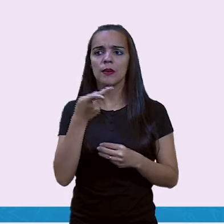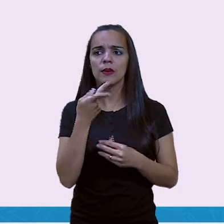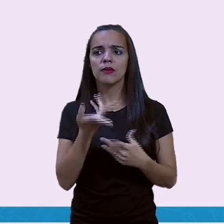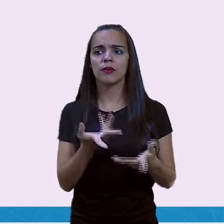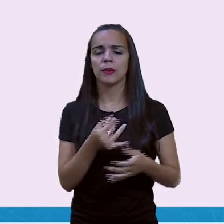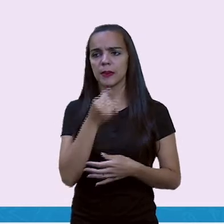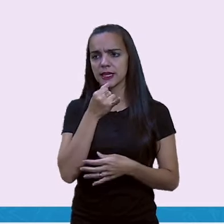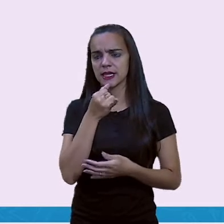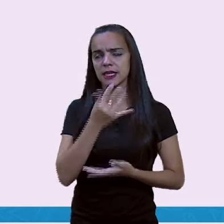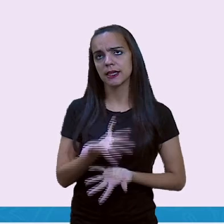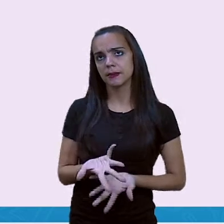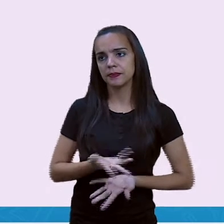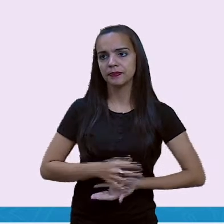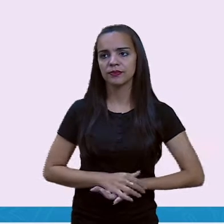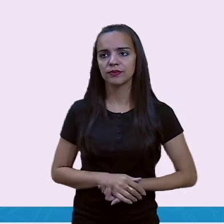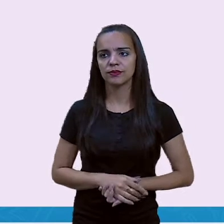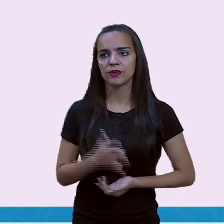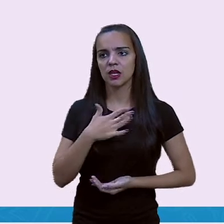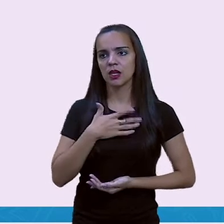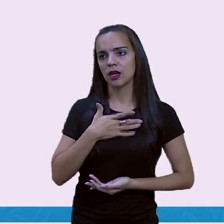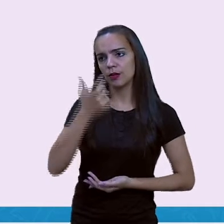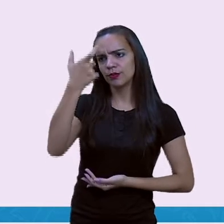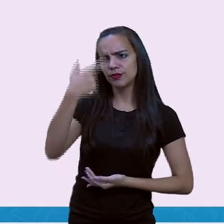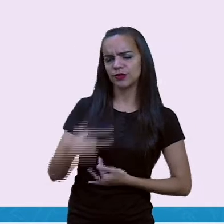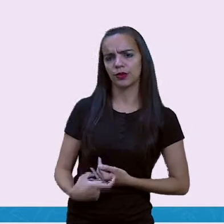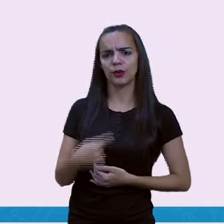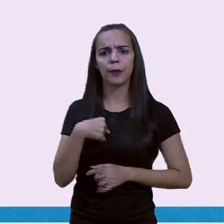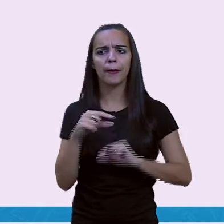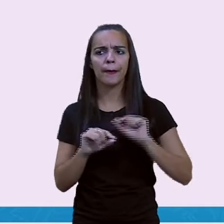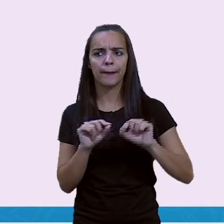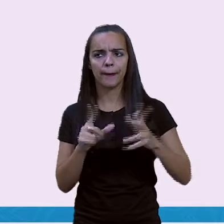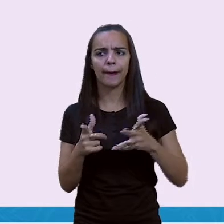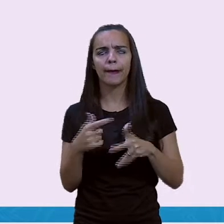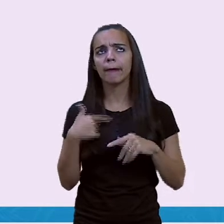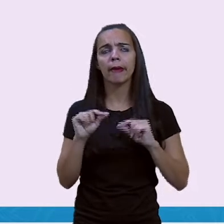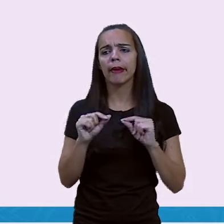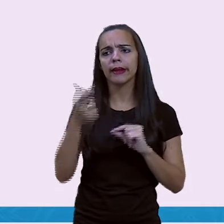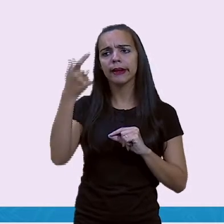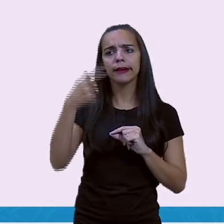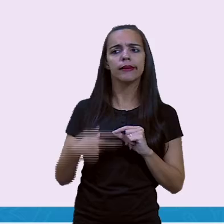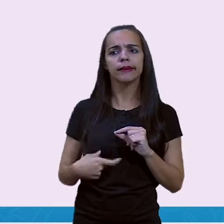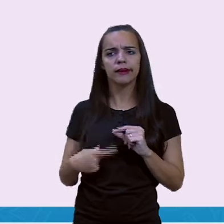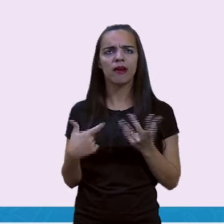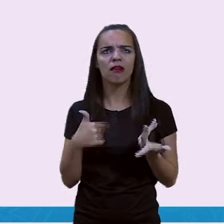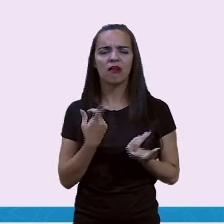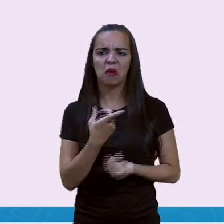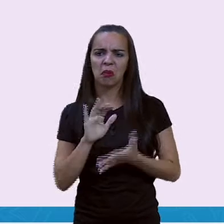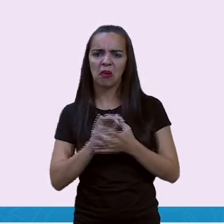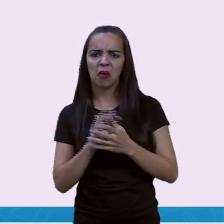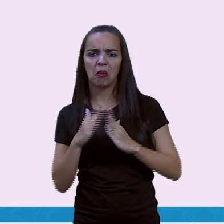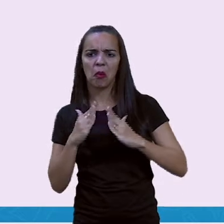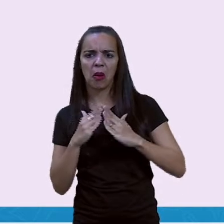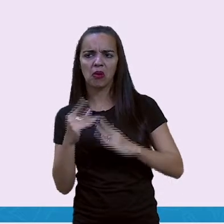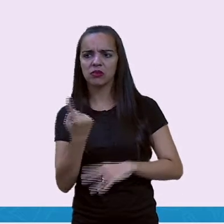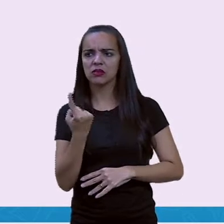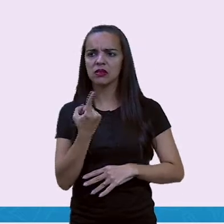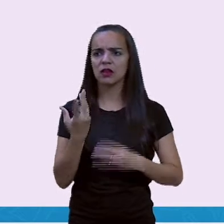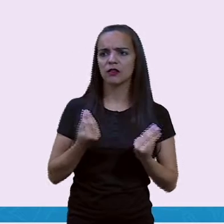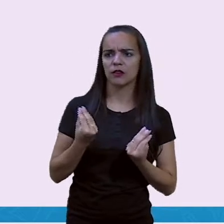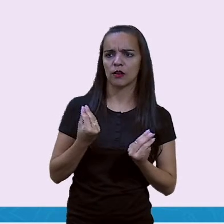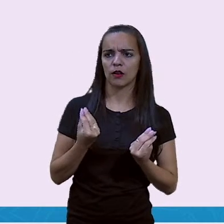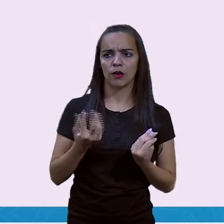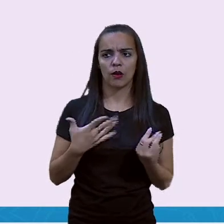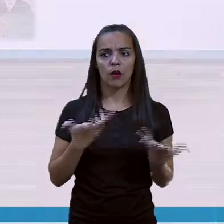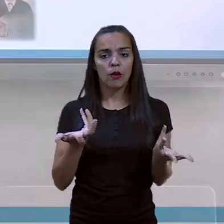quê? Bom, quem eu sou? Eu sou quem eu sou porque eu sou sozinha? Ou porque eu fui